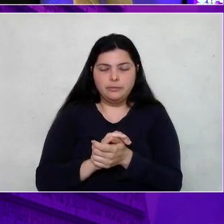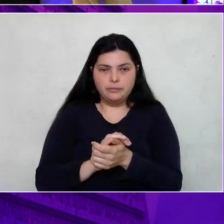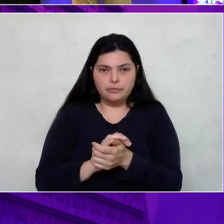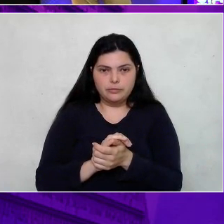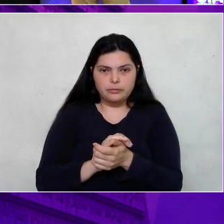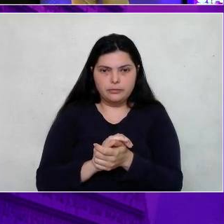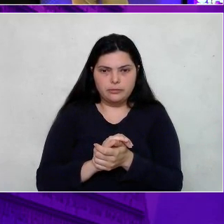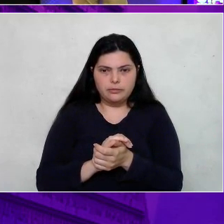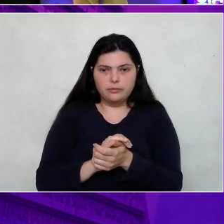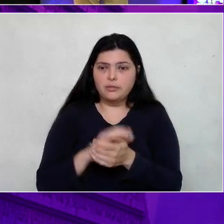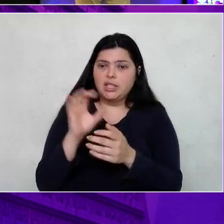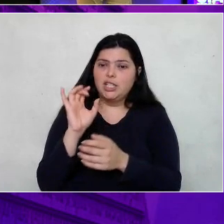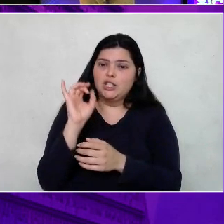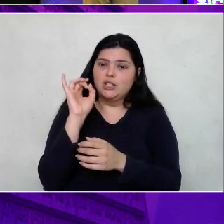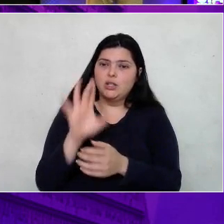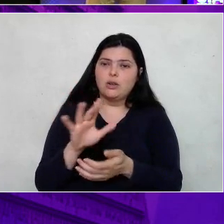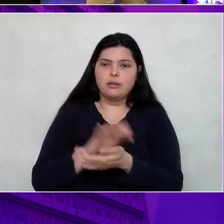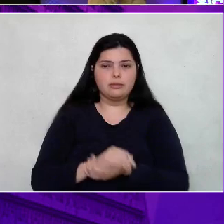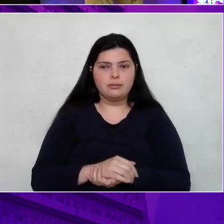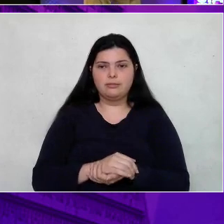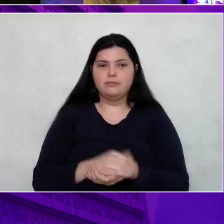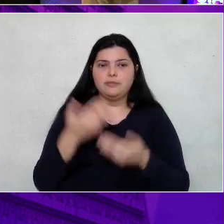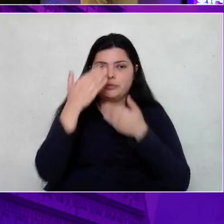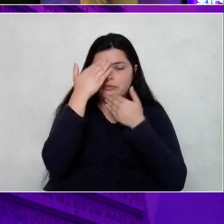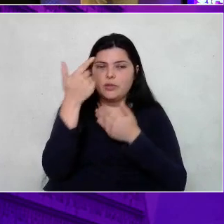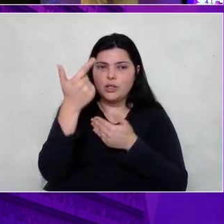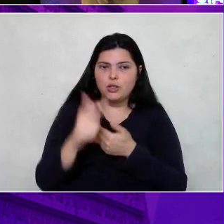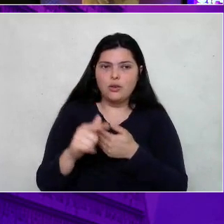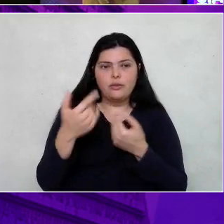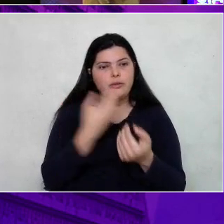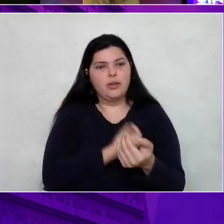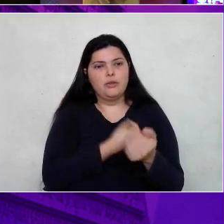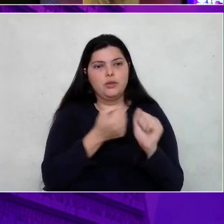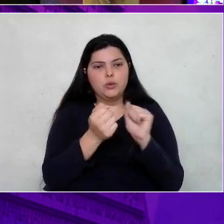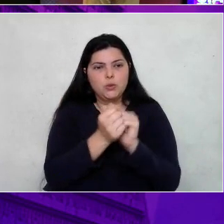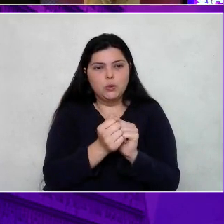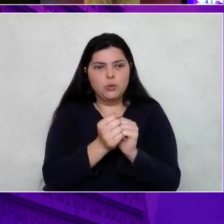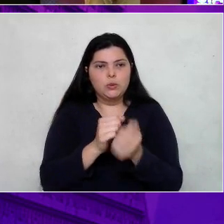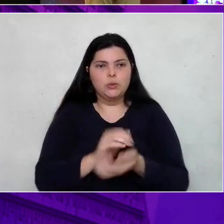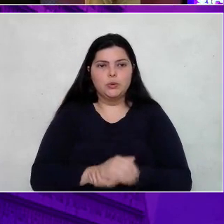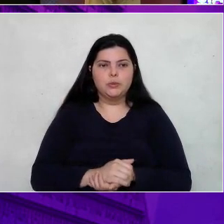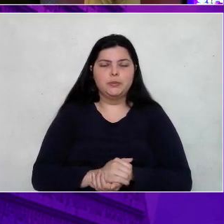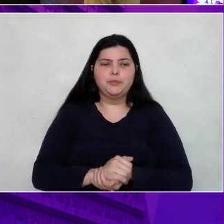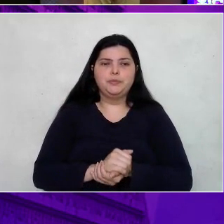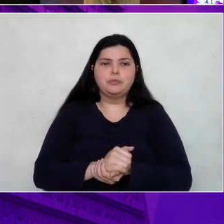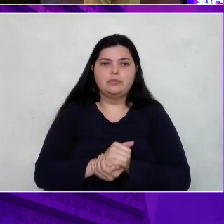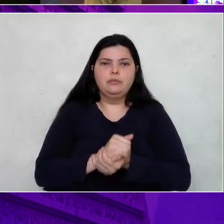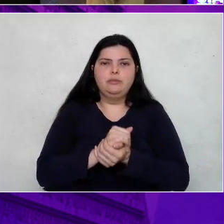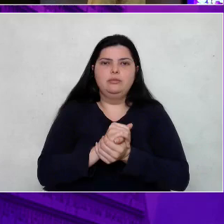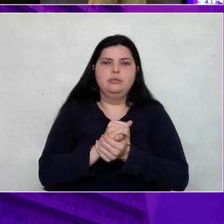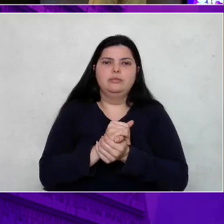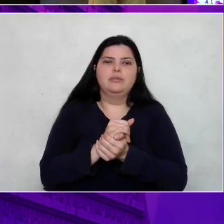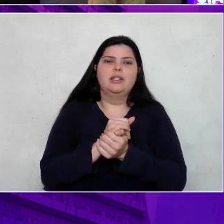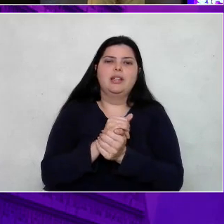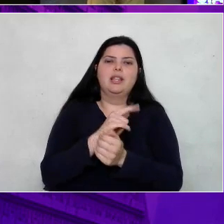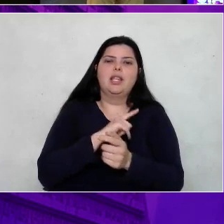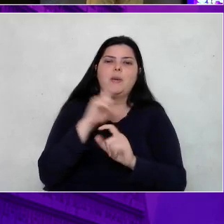é isso. Obrigado de novo por estar aqui com vocês. A gente vai ter muita. A gente trouxe,